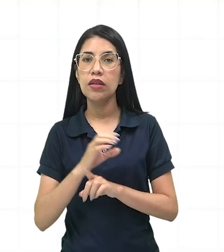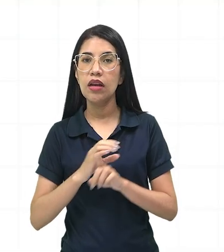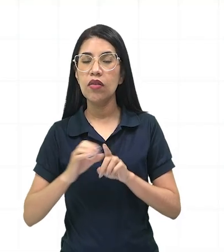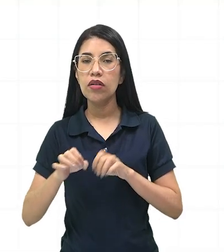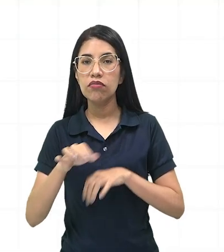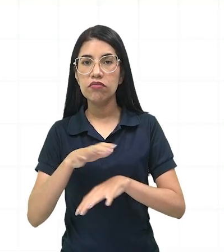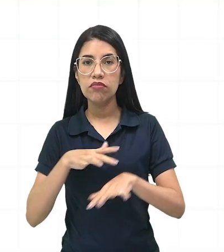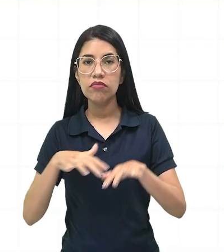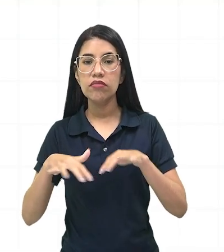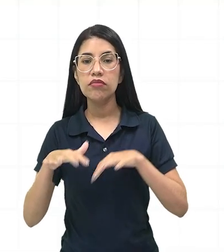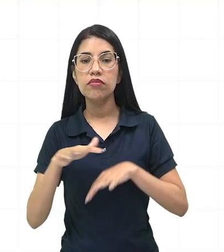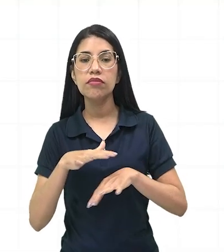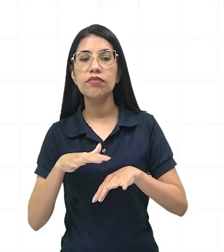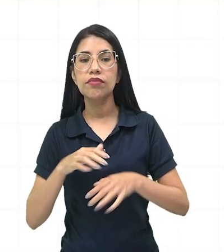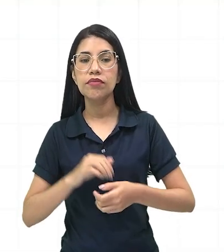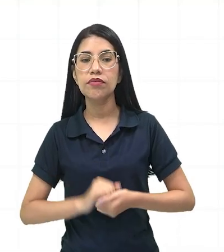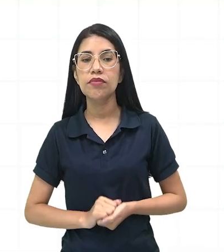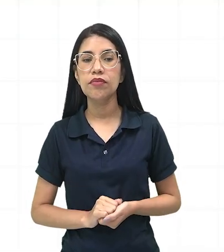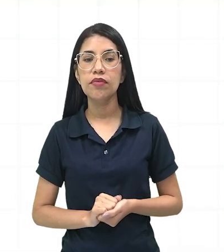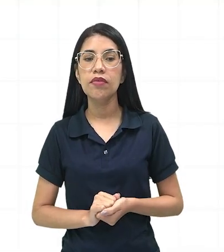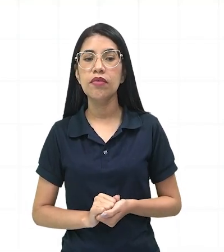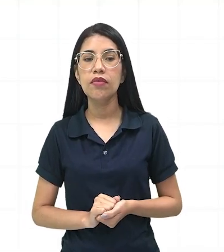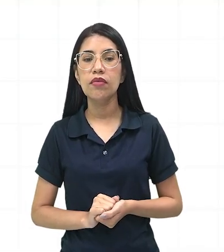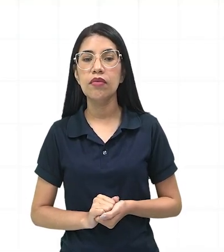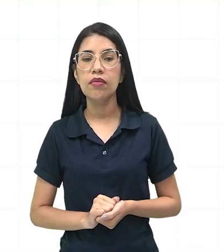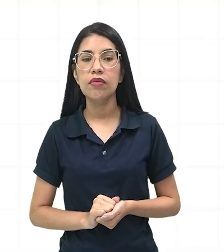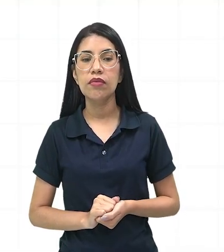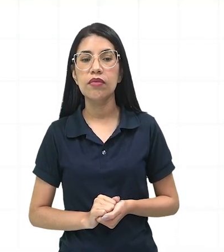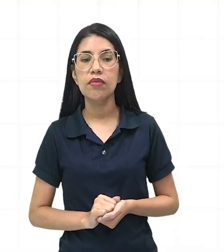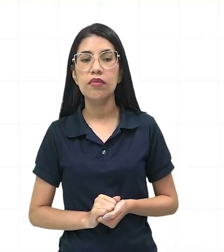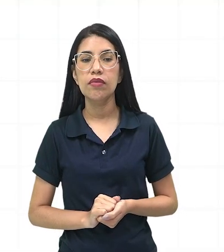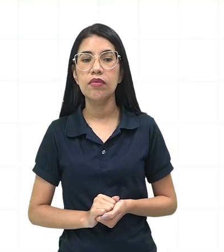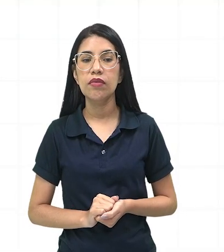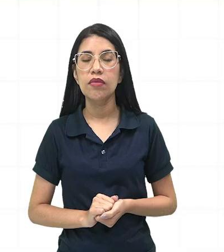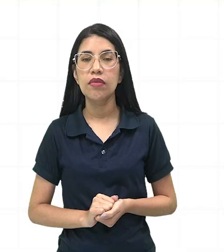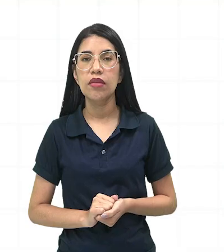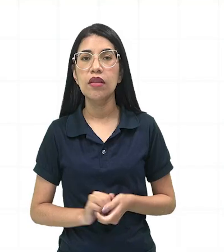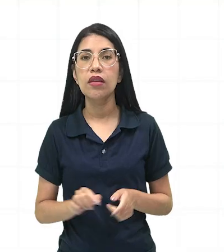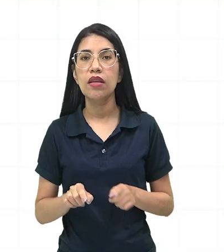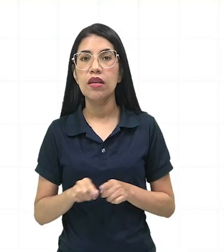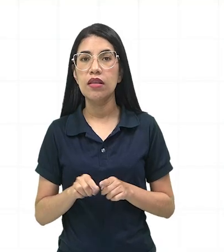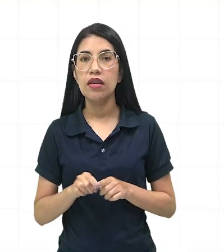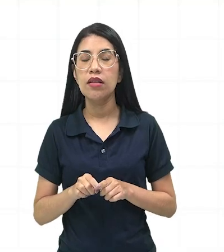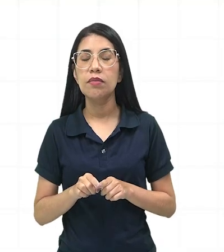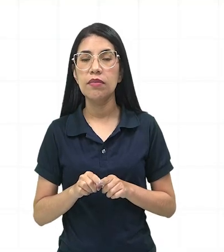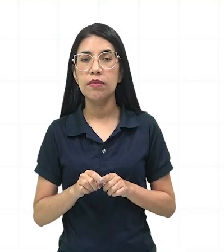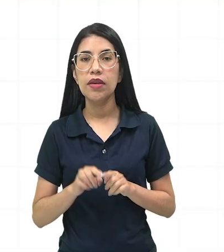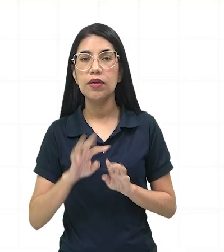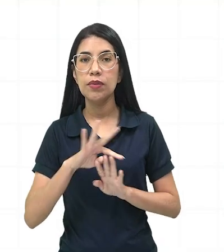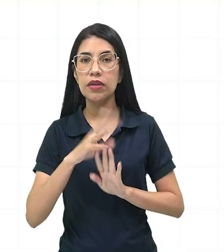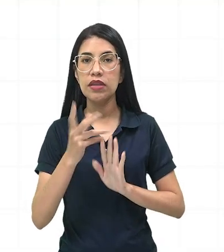dos ritos. Por que não falar também dos símbolos?